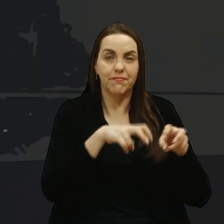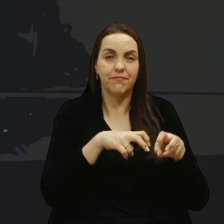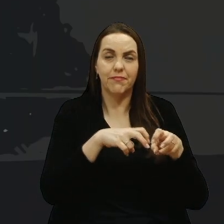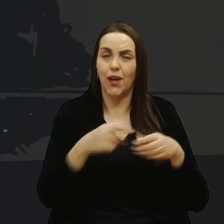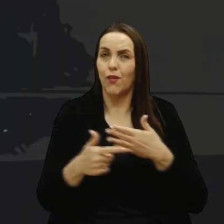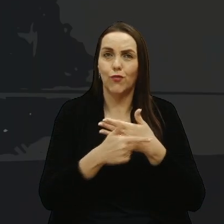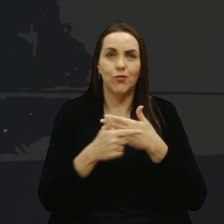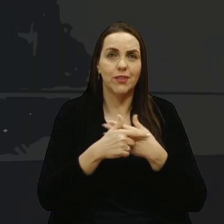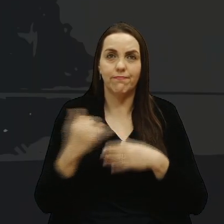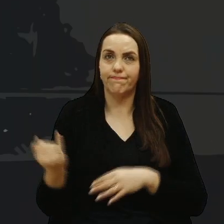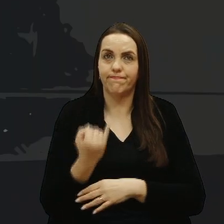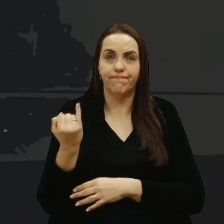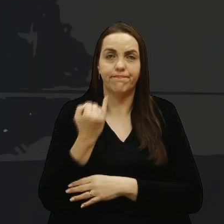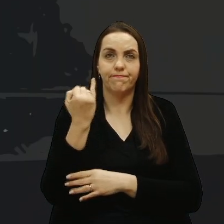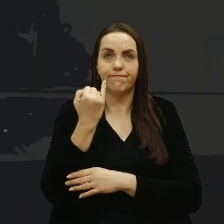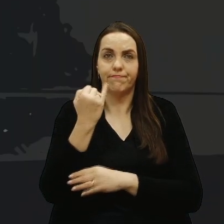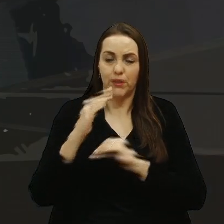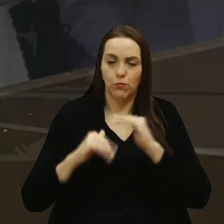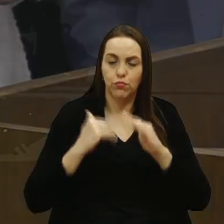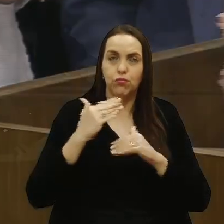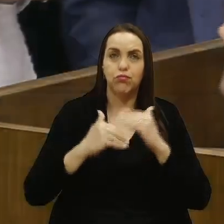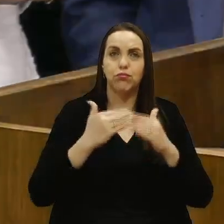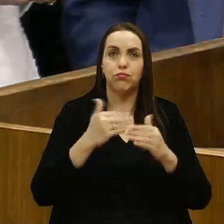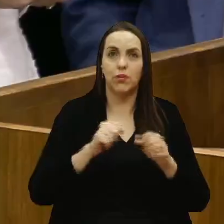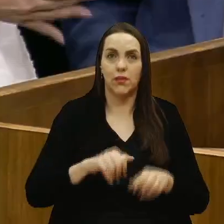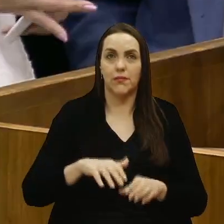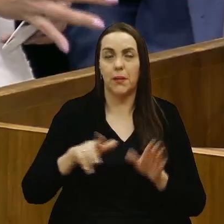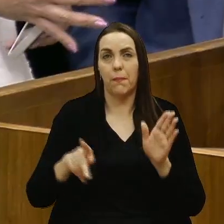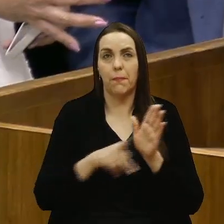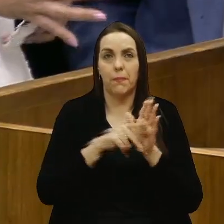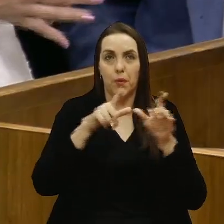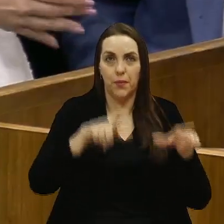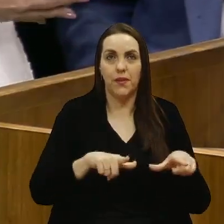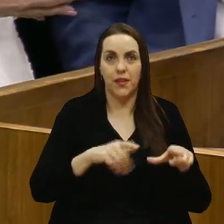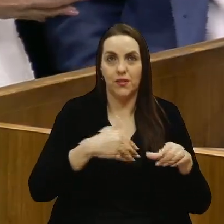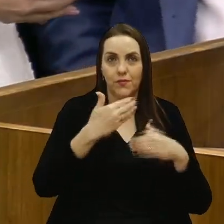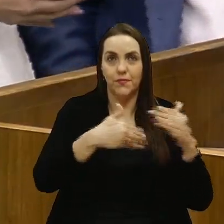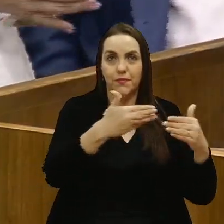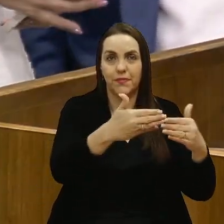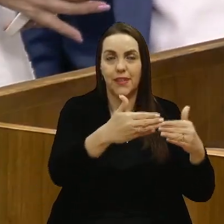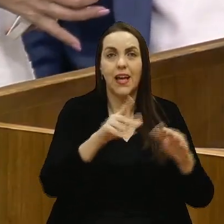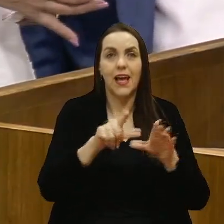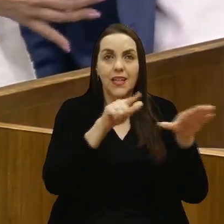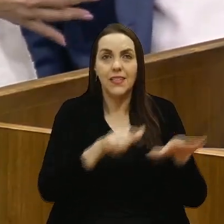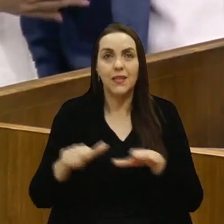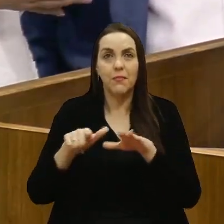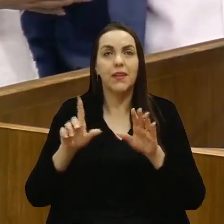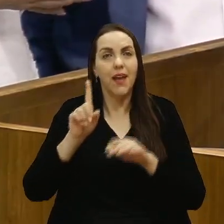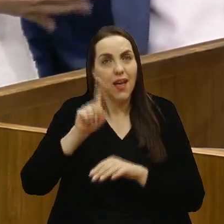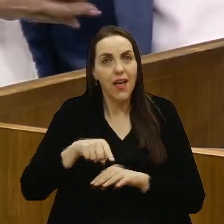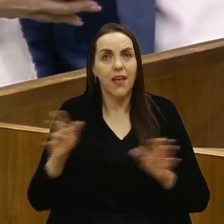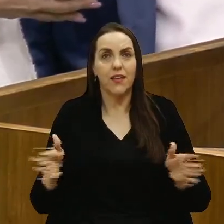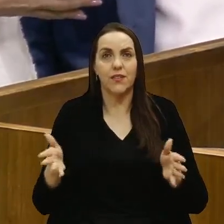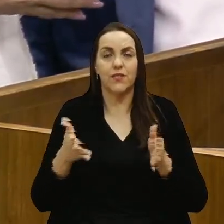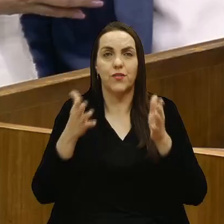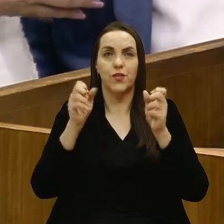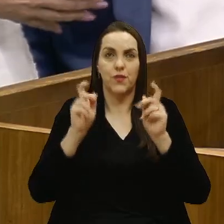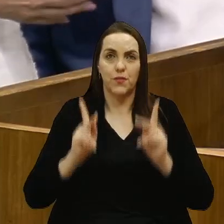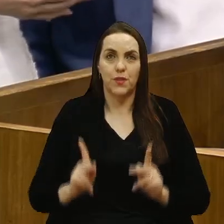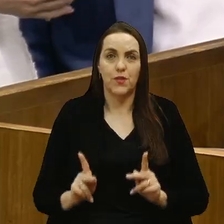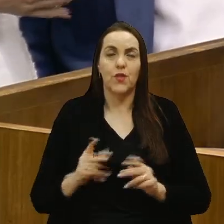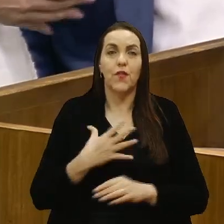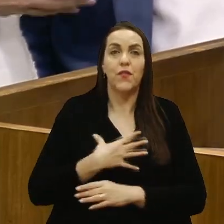fundamental na questão da sucessão da propriedade. Então, essa Semana do Empreendedorismo é um incentivo justamente àqueles